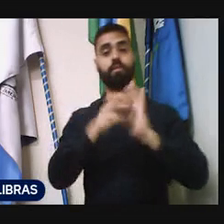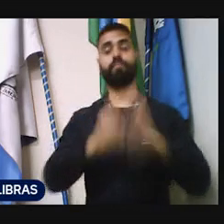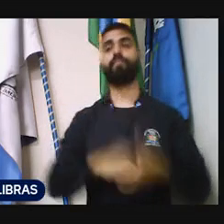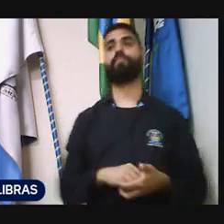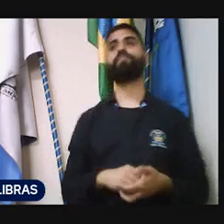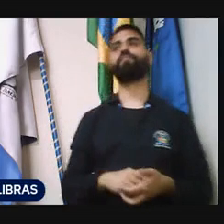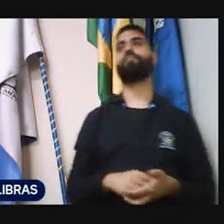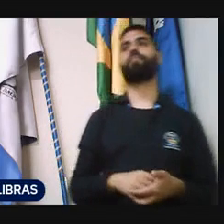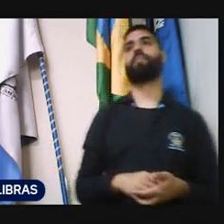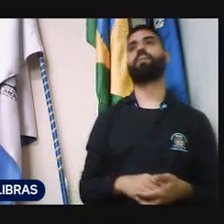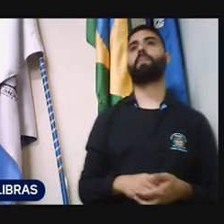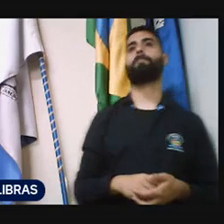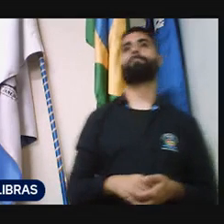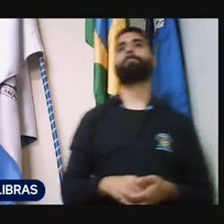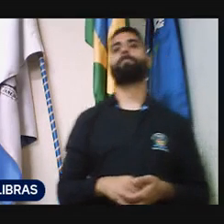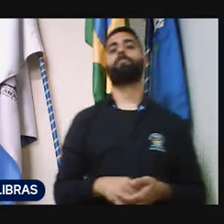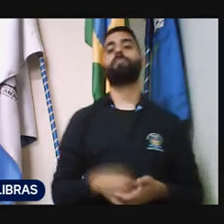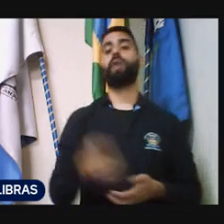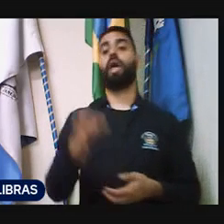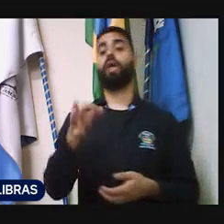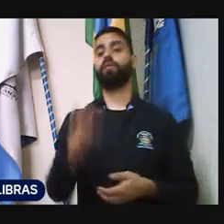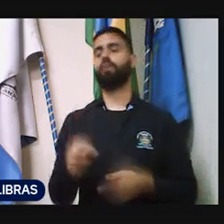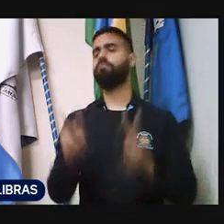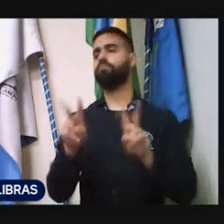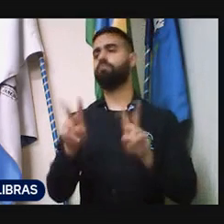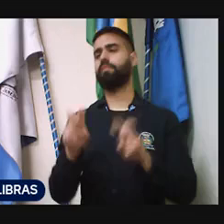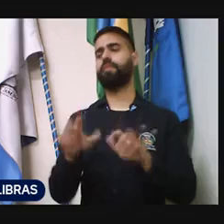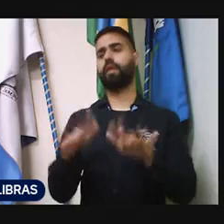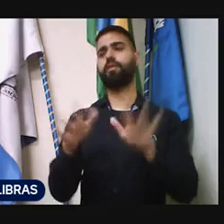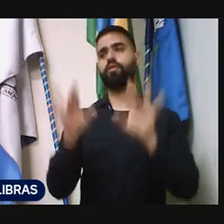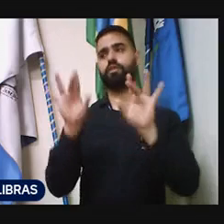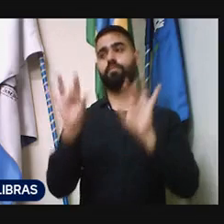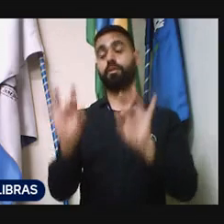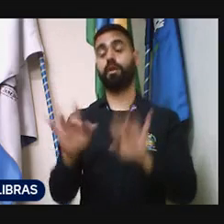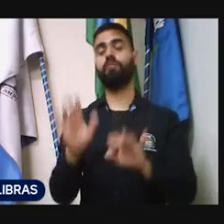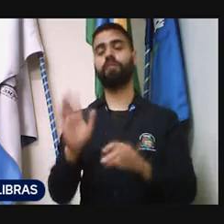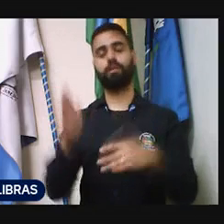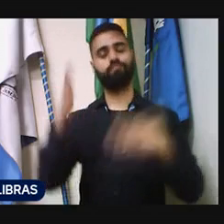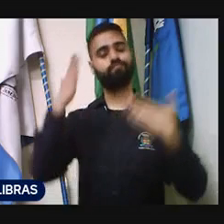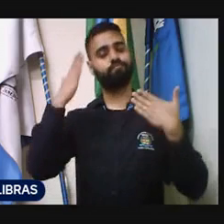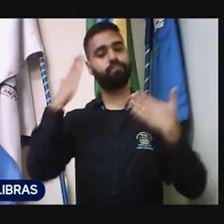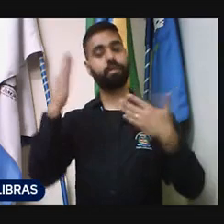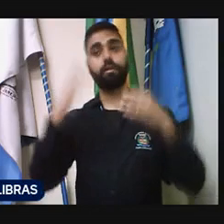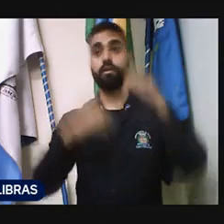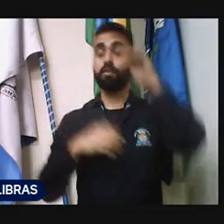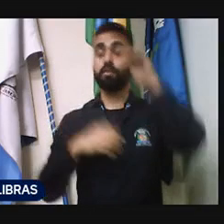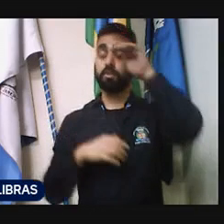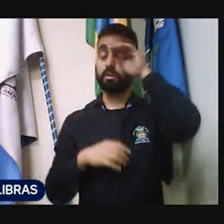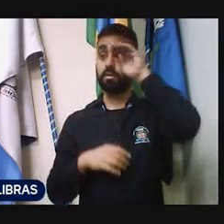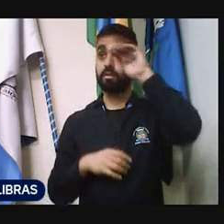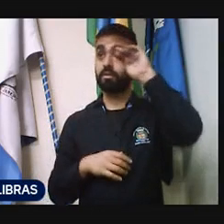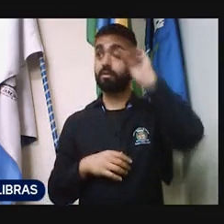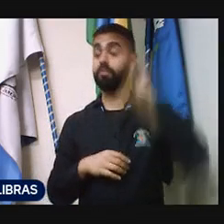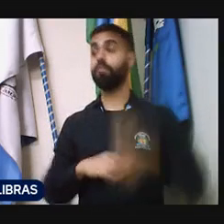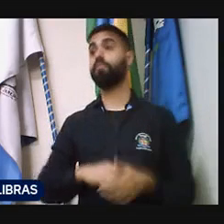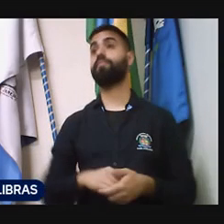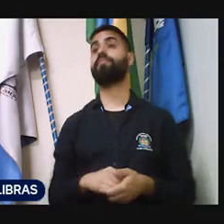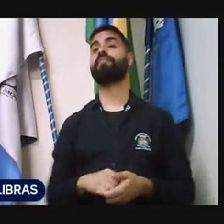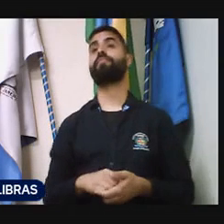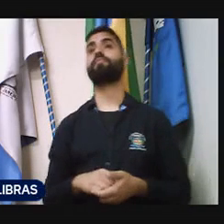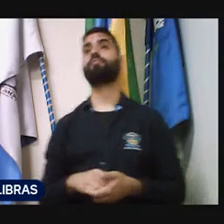administrados na certeza situação primeira será especial atenção de vossas excelências desde já antecipo os agradecimentos